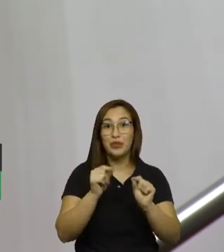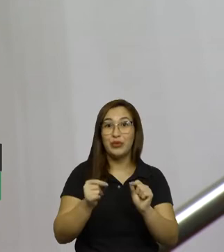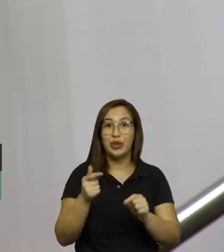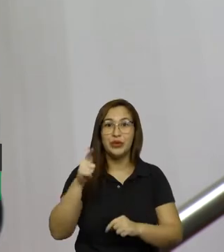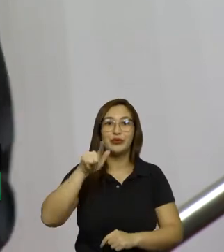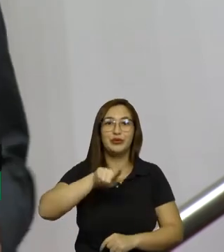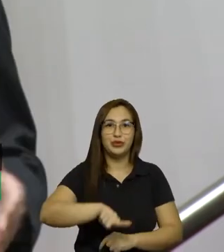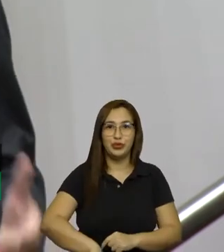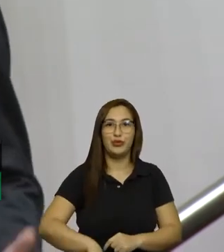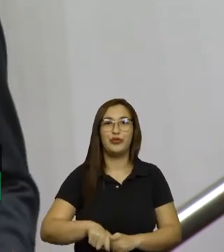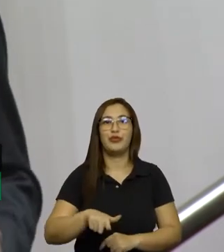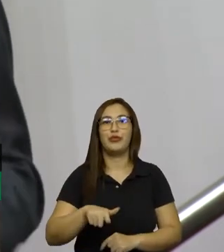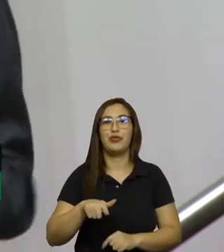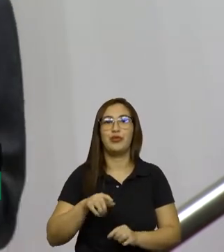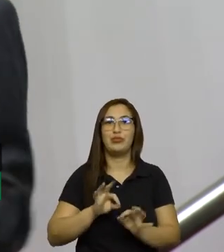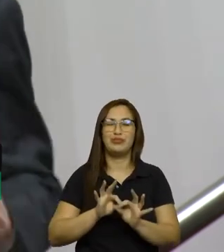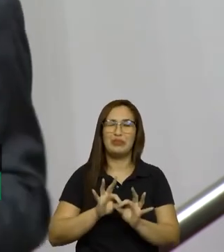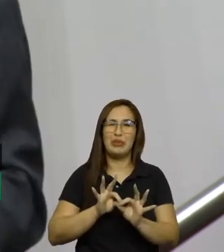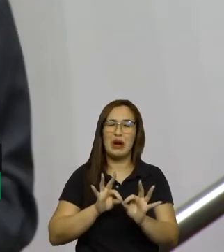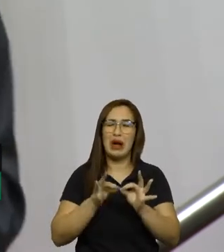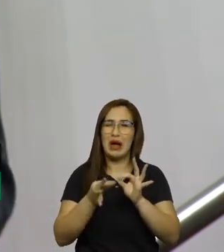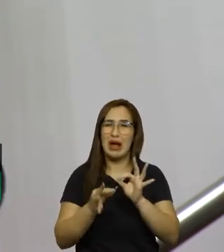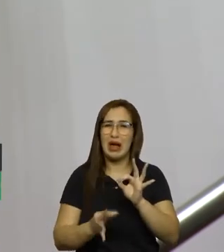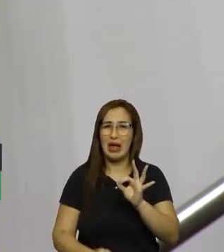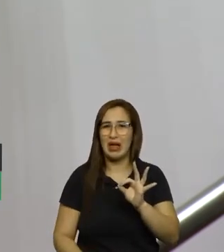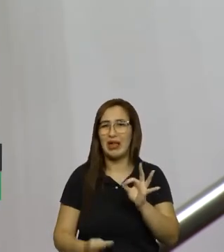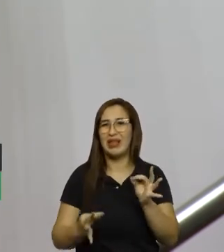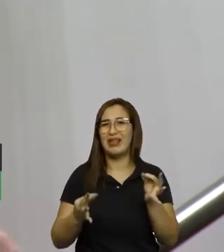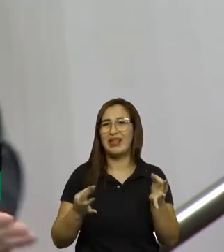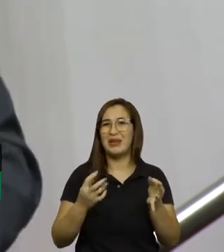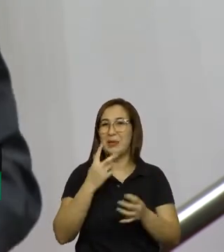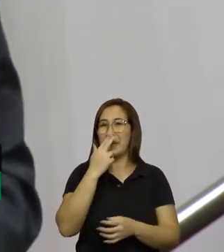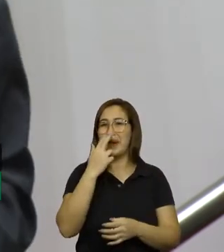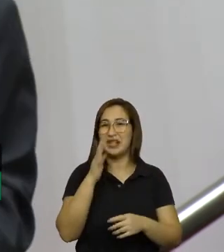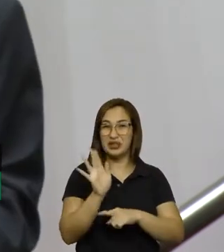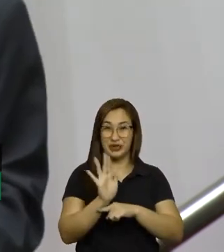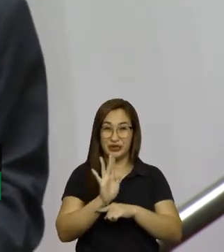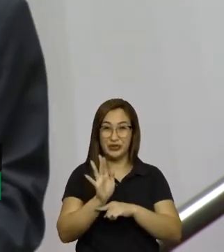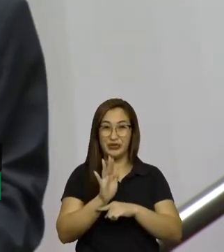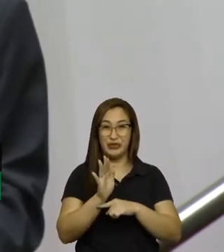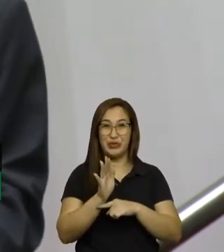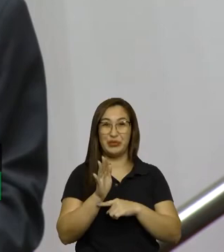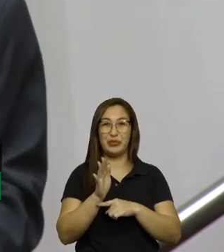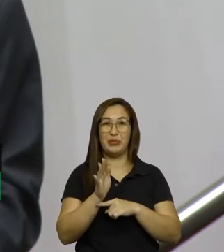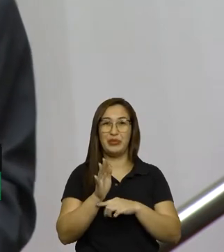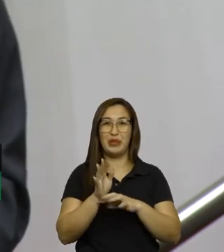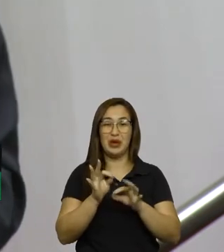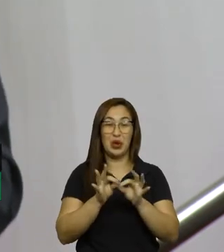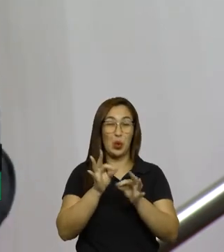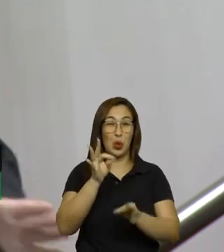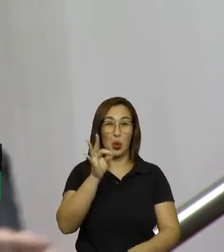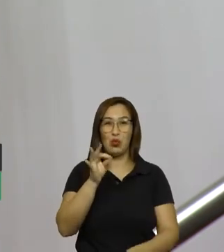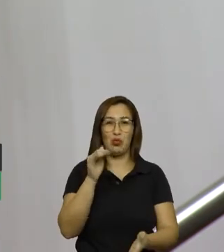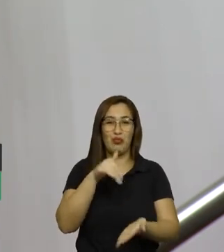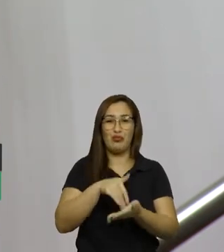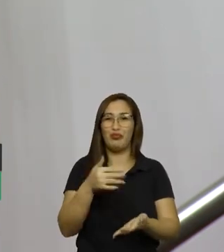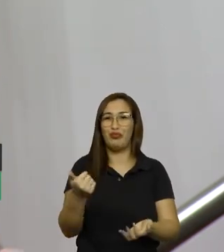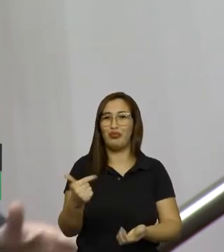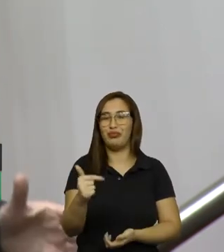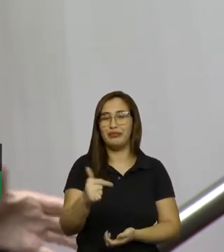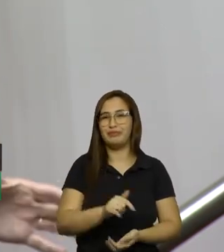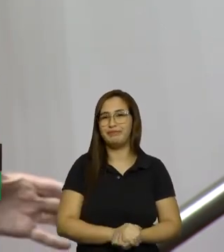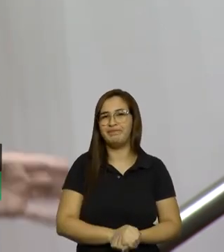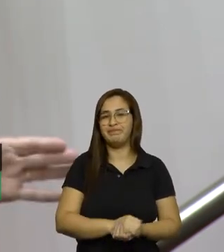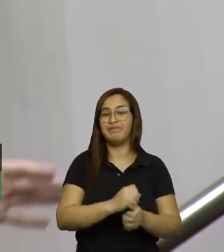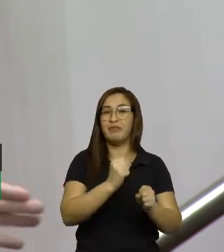novela, um seriado de muitas temporadas e que não tem fim. A revitalização